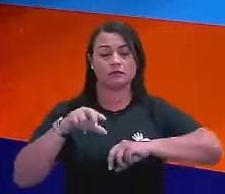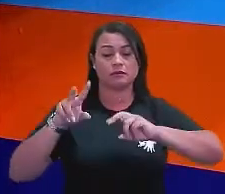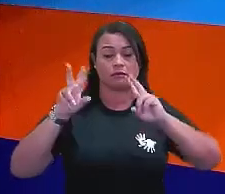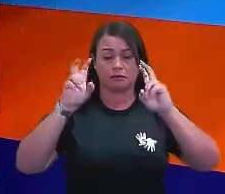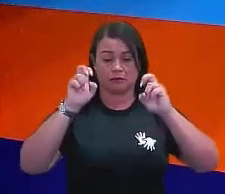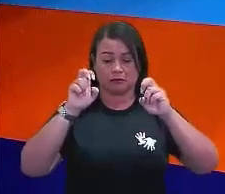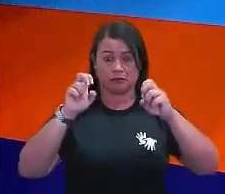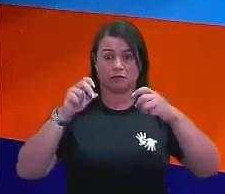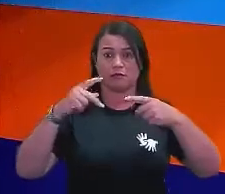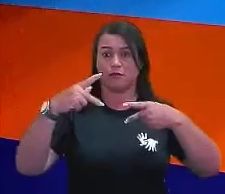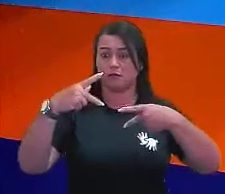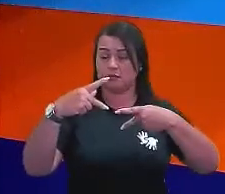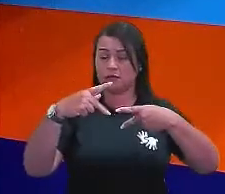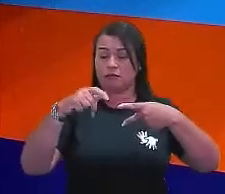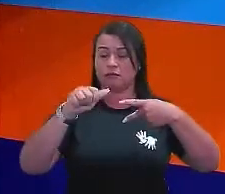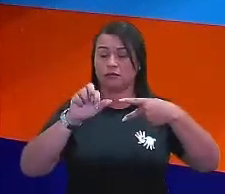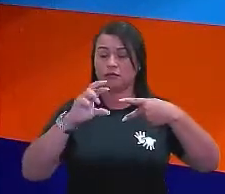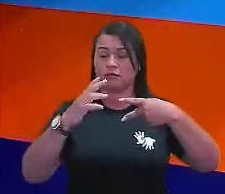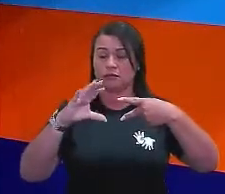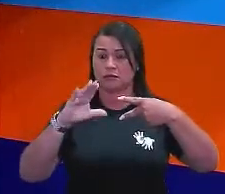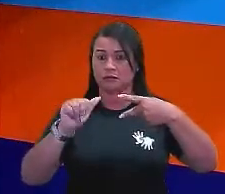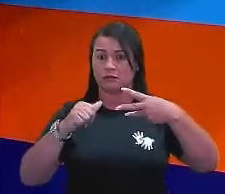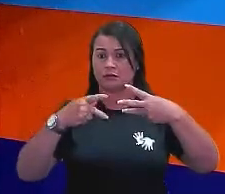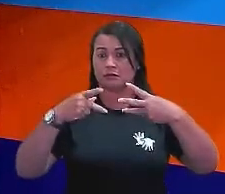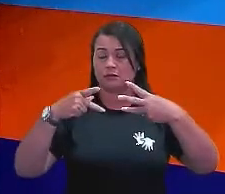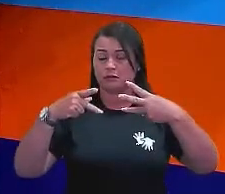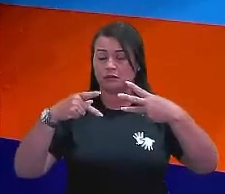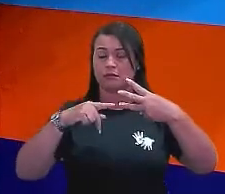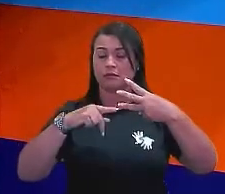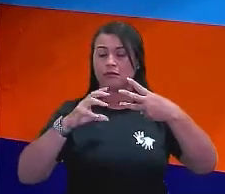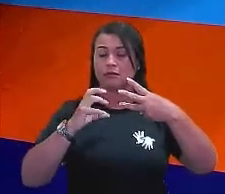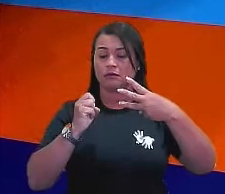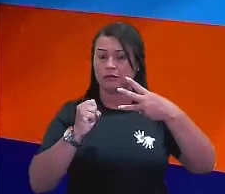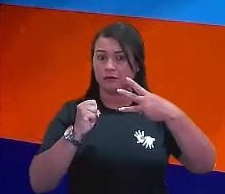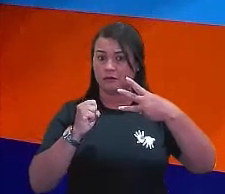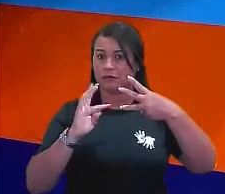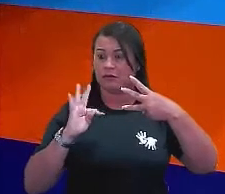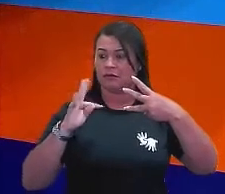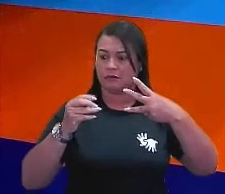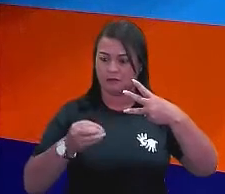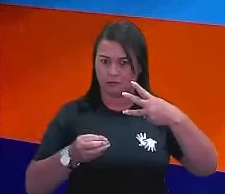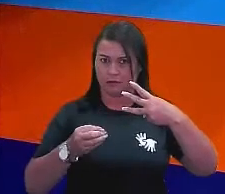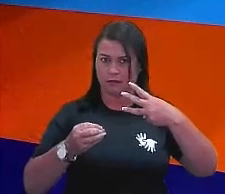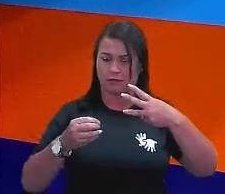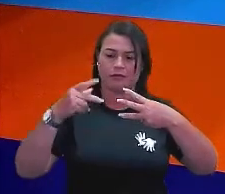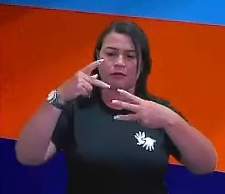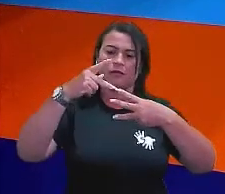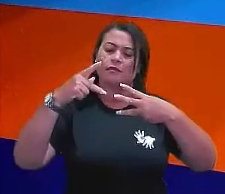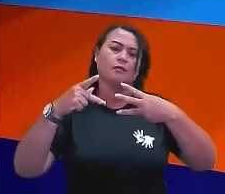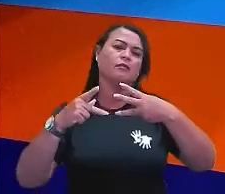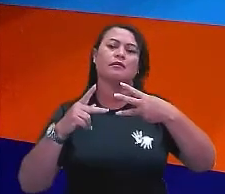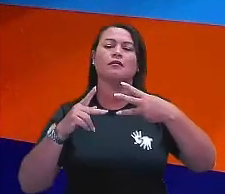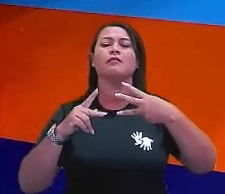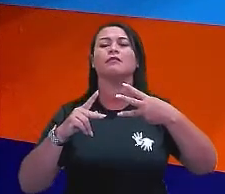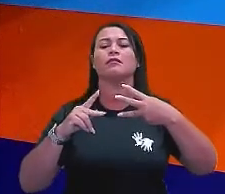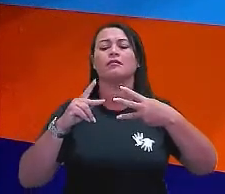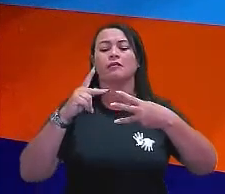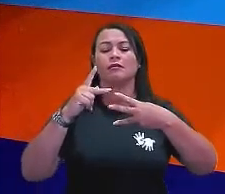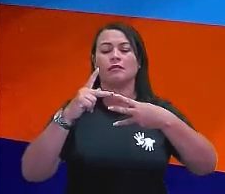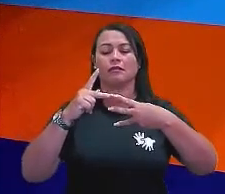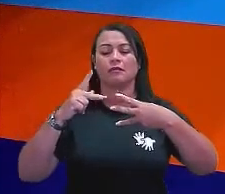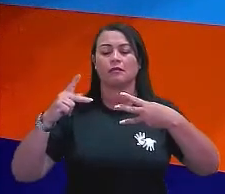como parcela, parcela, soma ou total, tá bom? Então, aqui eu vou chamar de